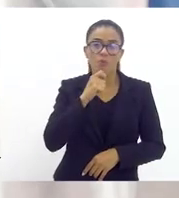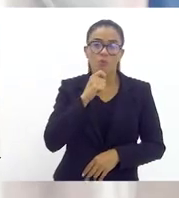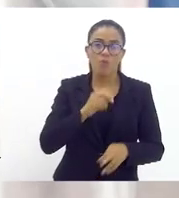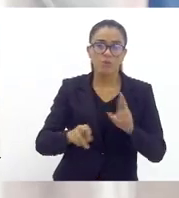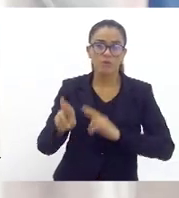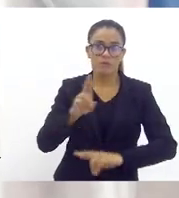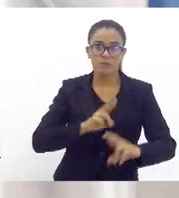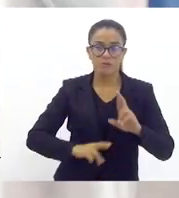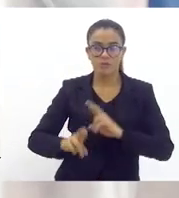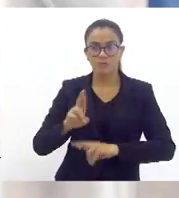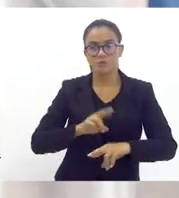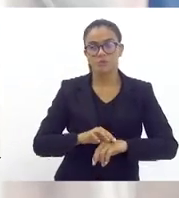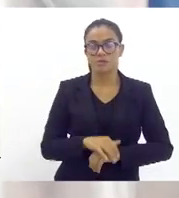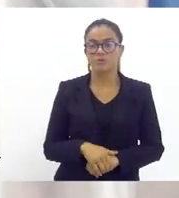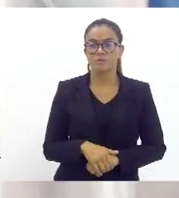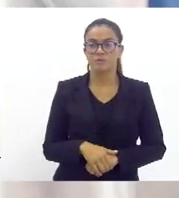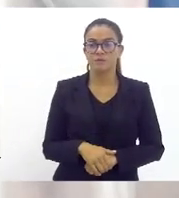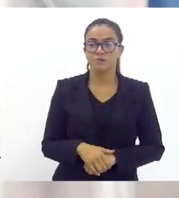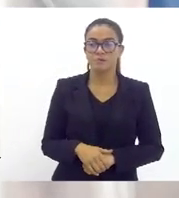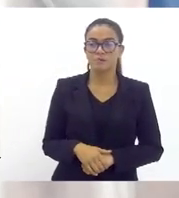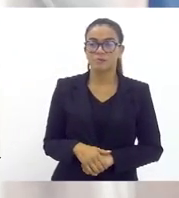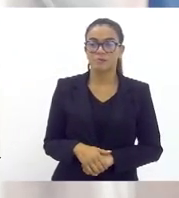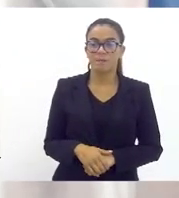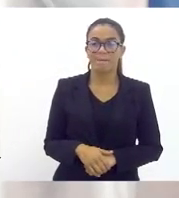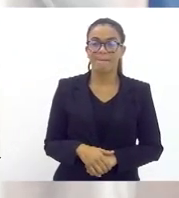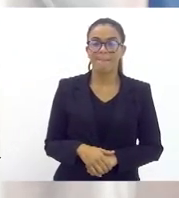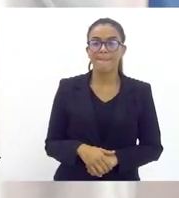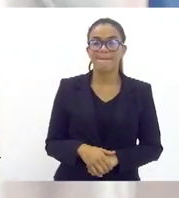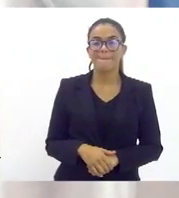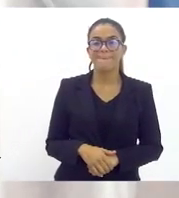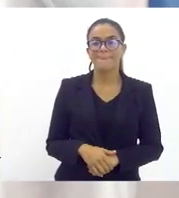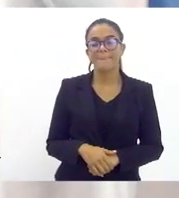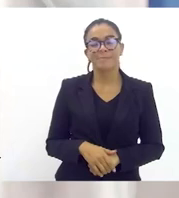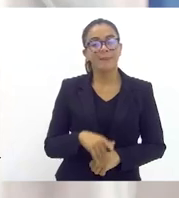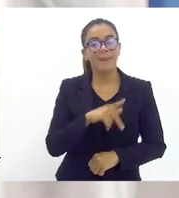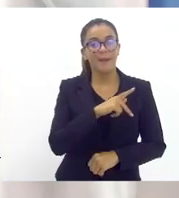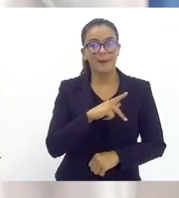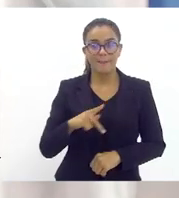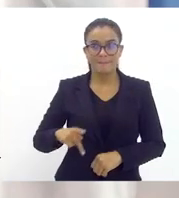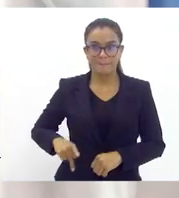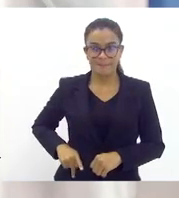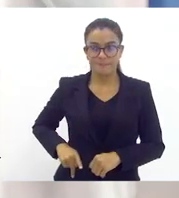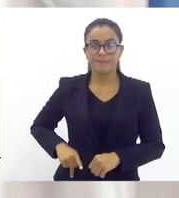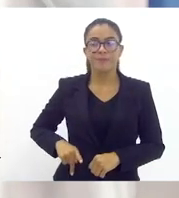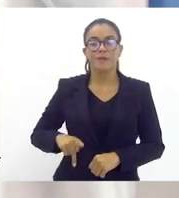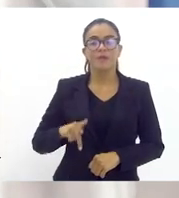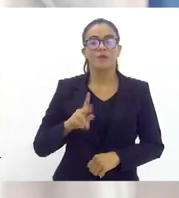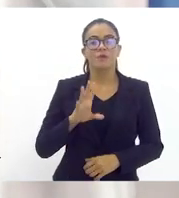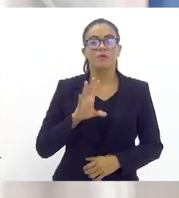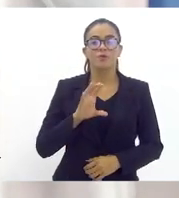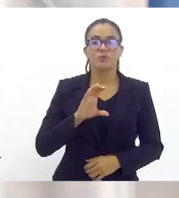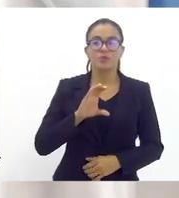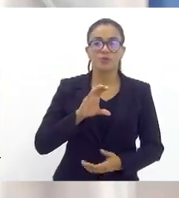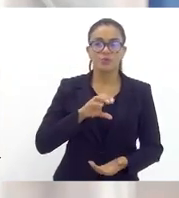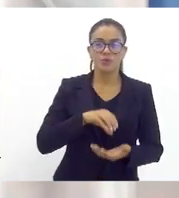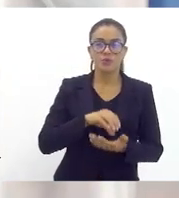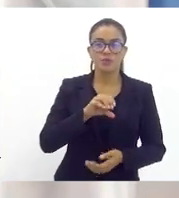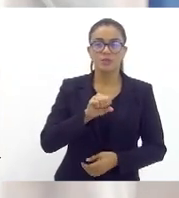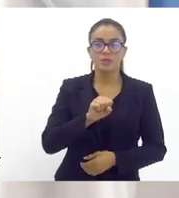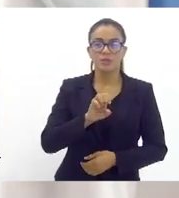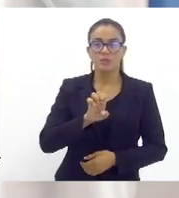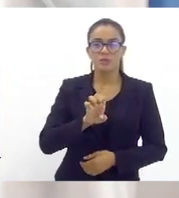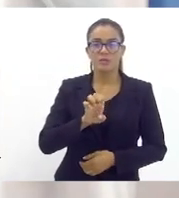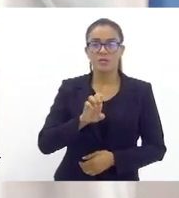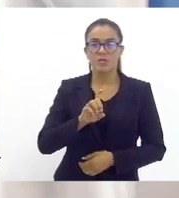obtivemos resposta. A presidenta do Sintoperge, Regina